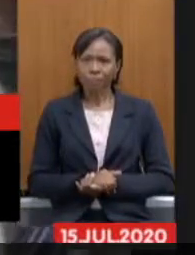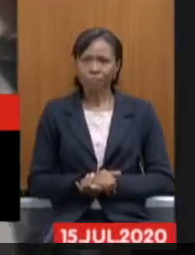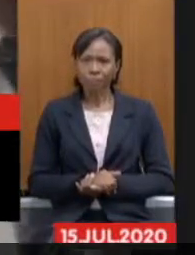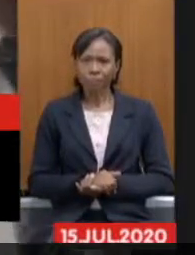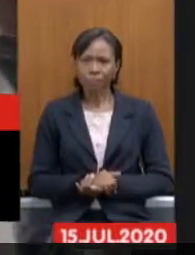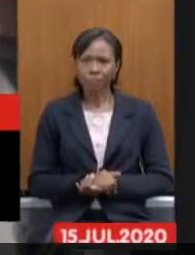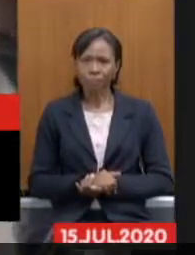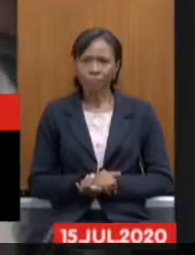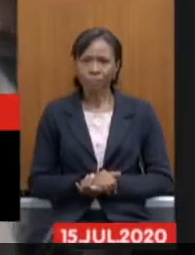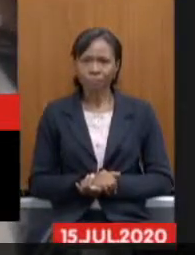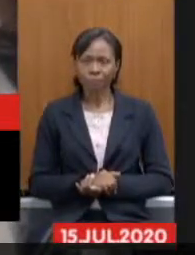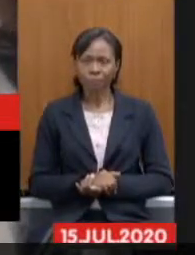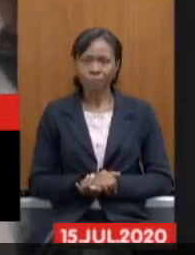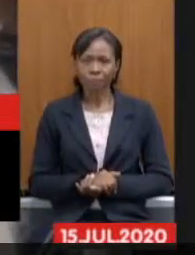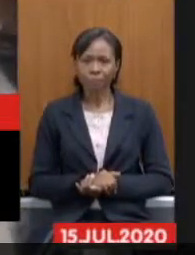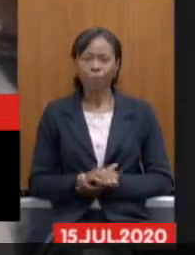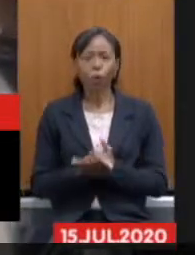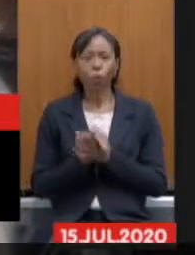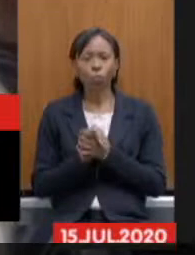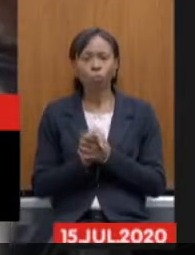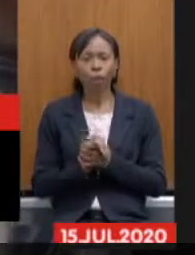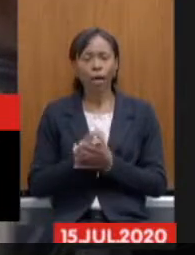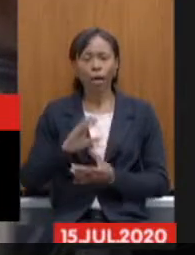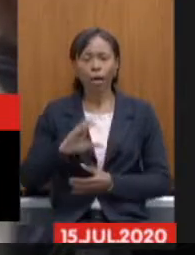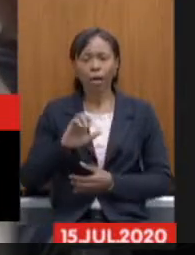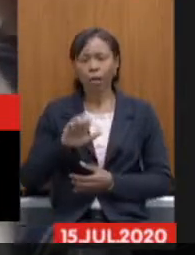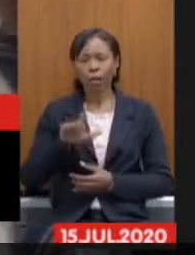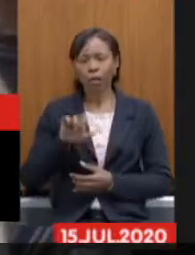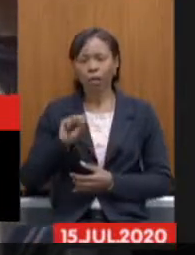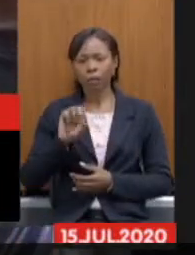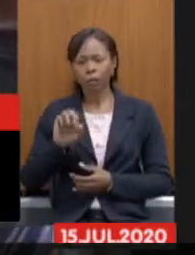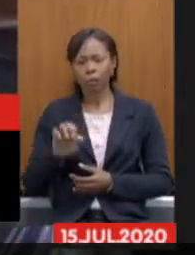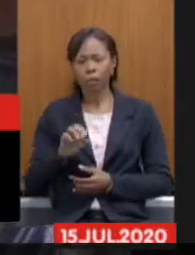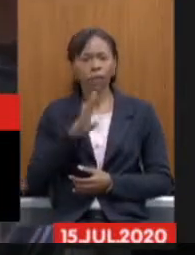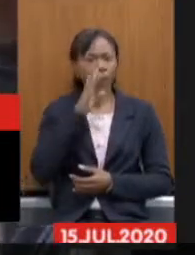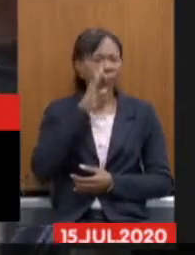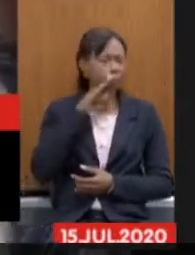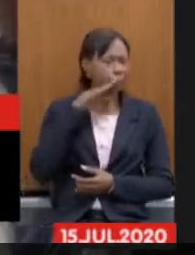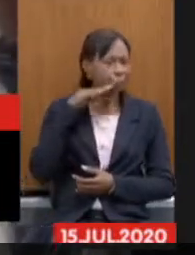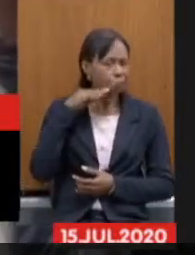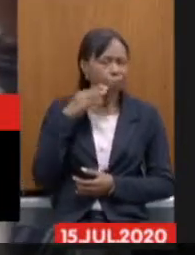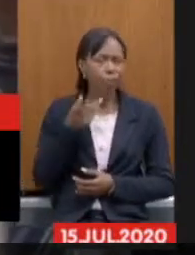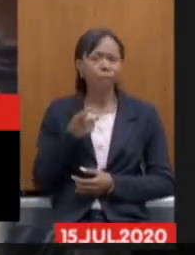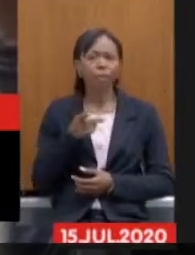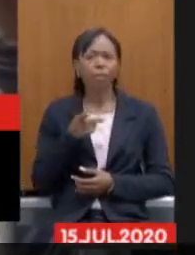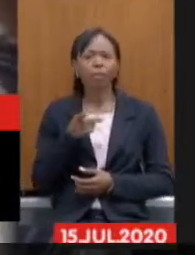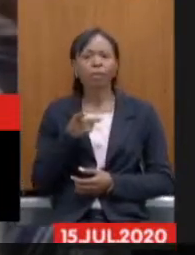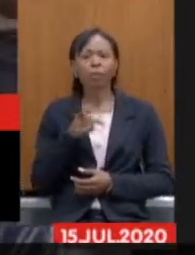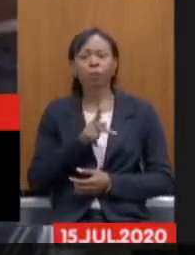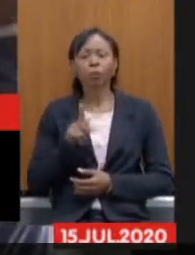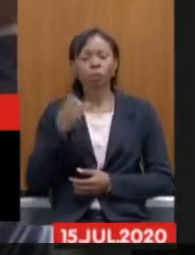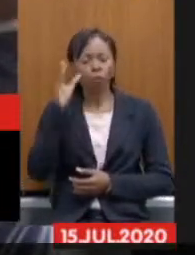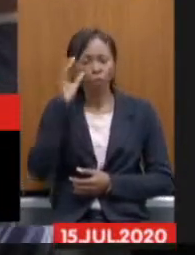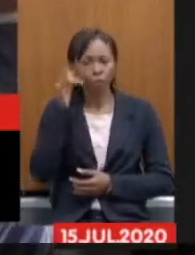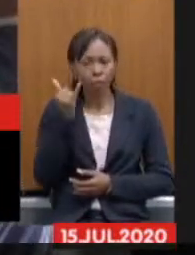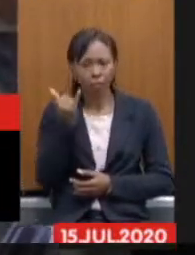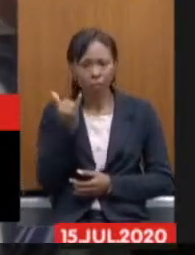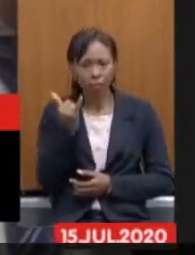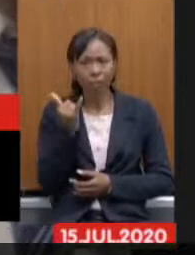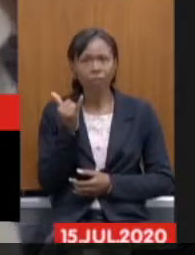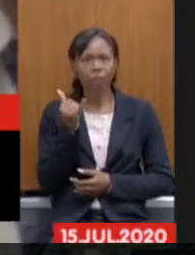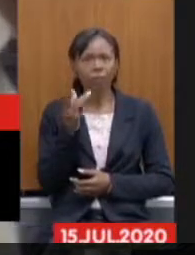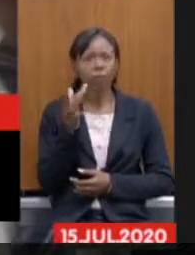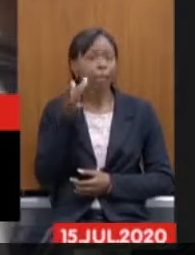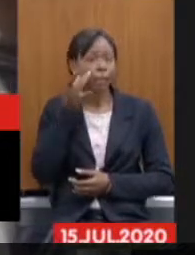tá tu tá aí deitada tênis da viola tentado direto de cerqueira deputado professor cleiton e